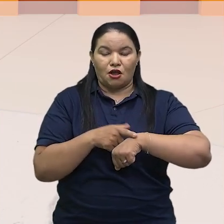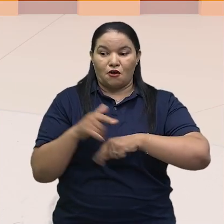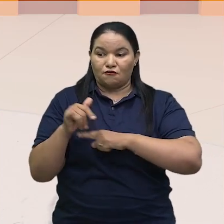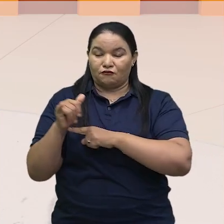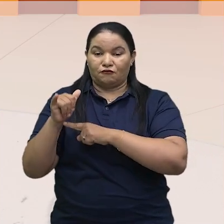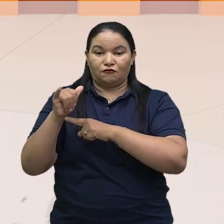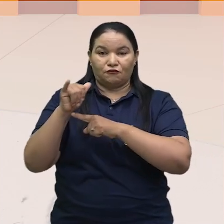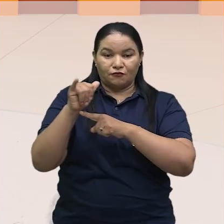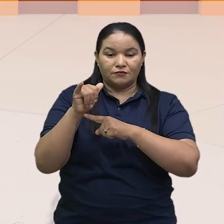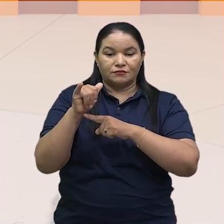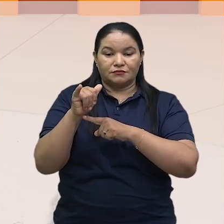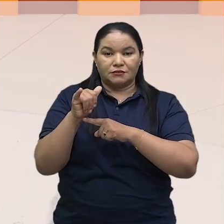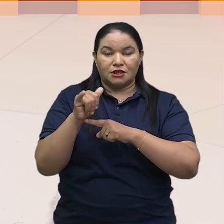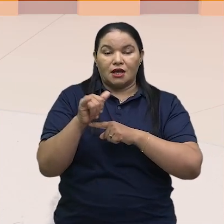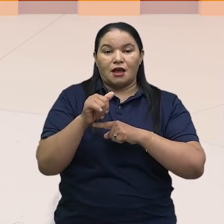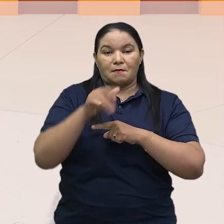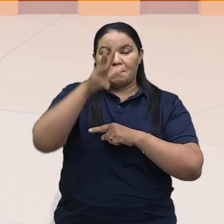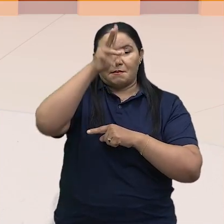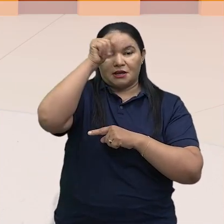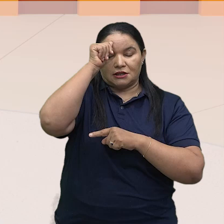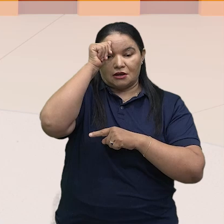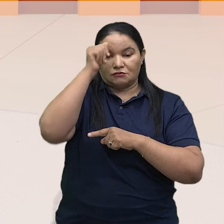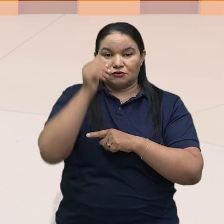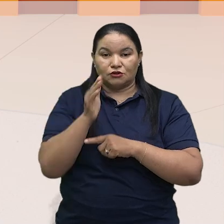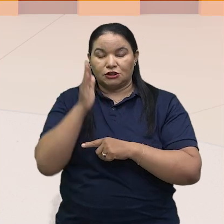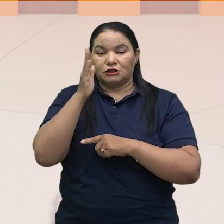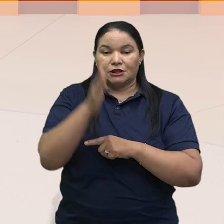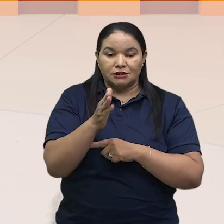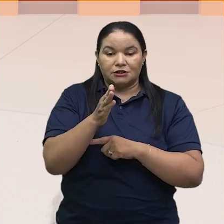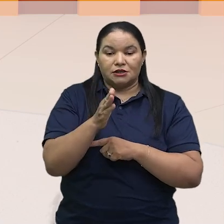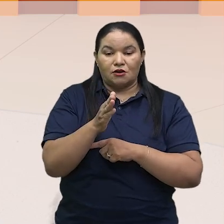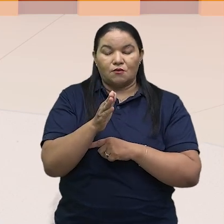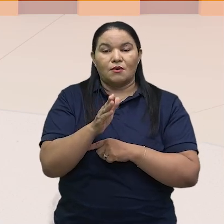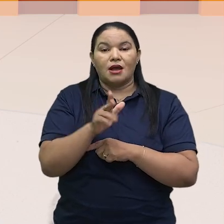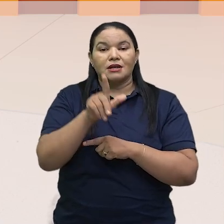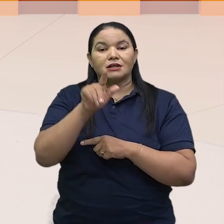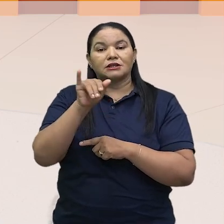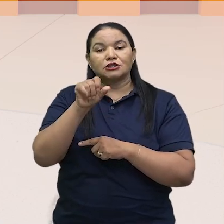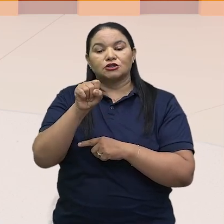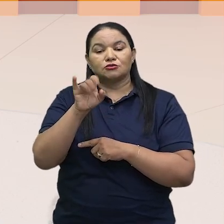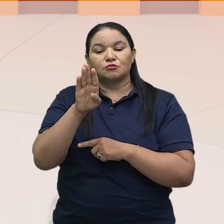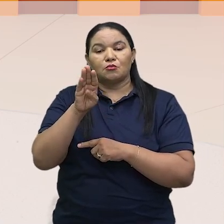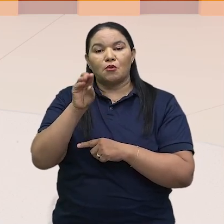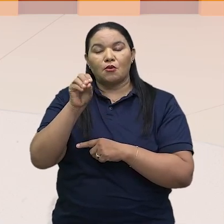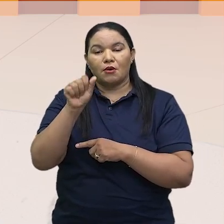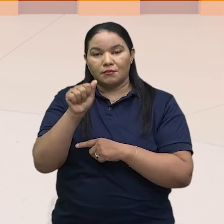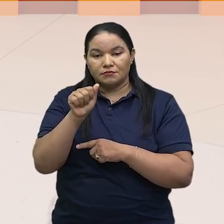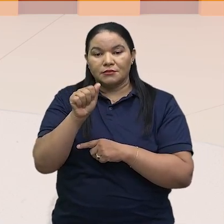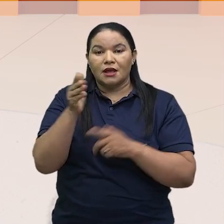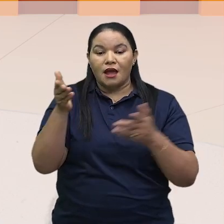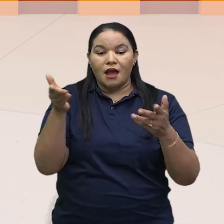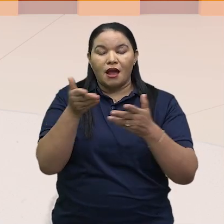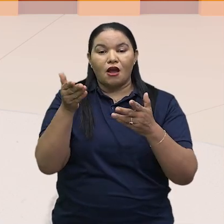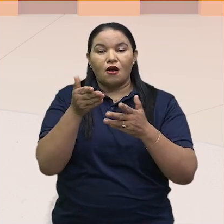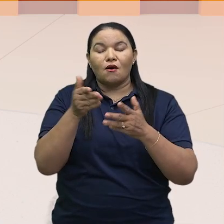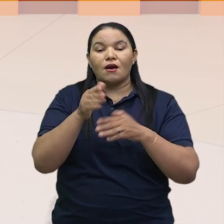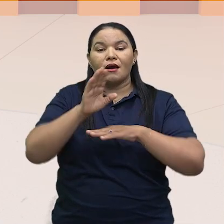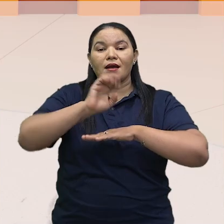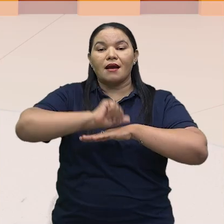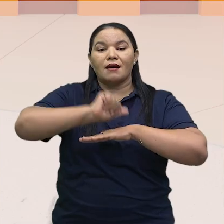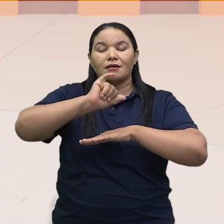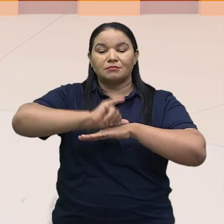avião, sair de Manaus e ir em direção a Lisboa, que é a capital de Portugal, o tempo